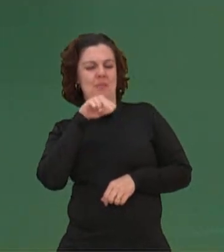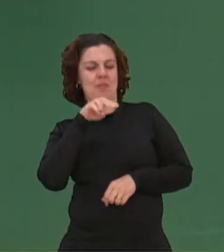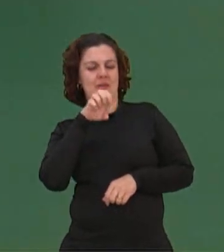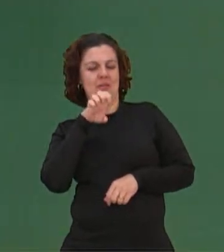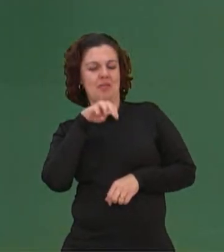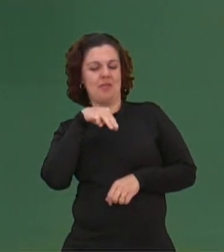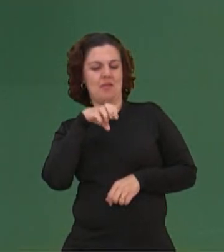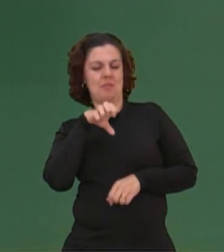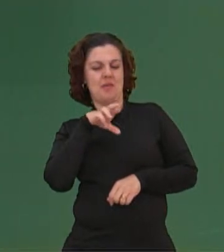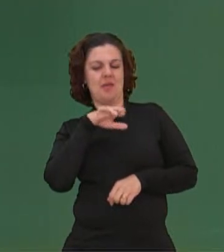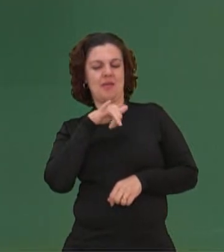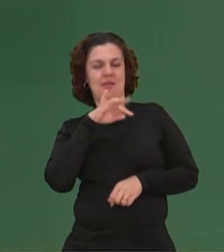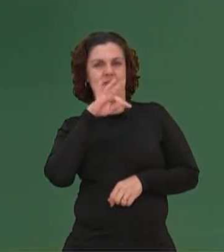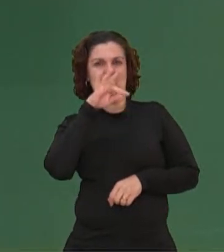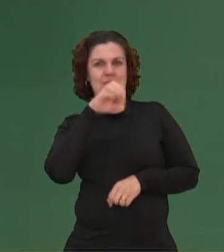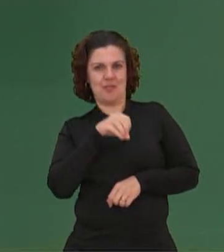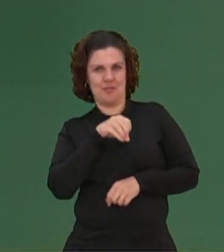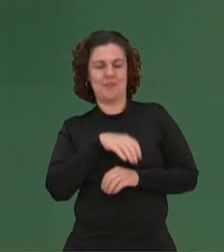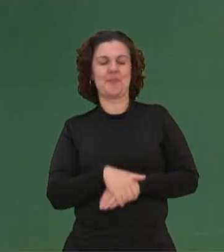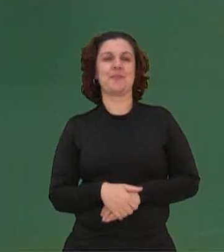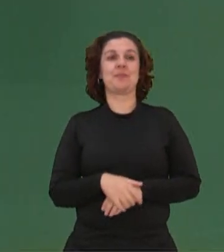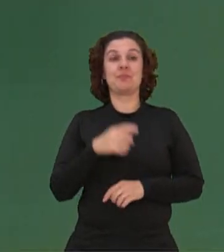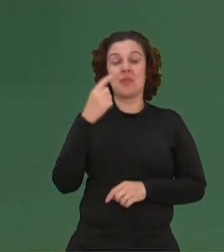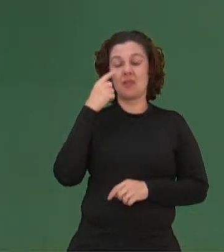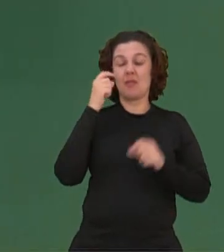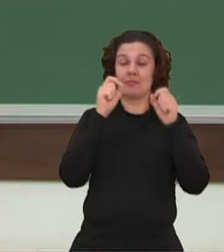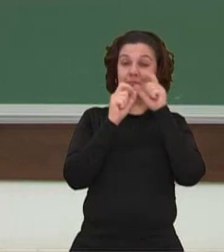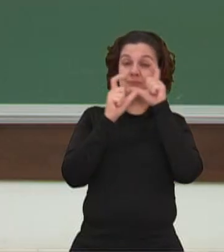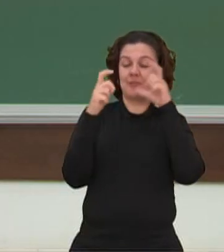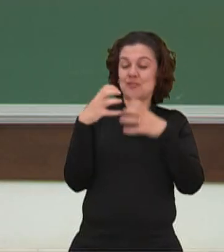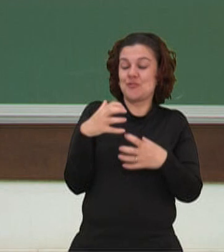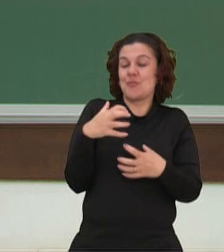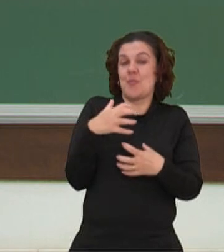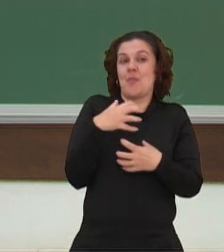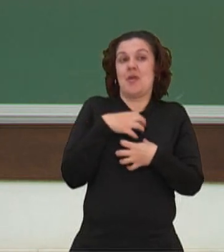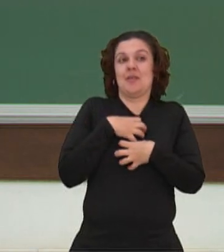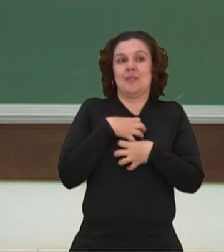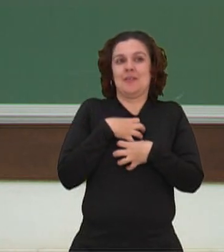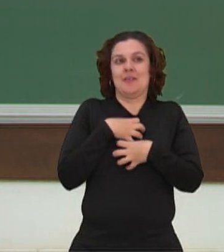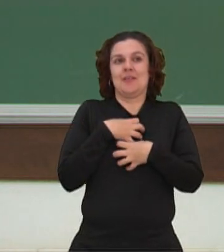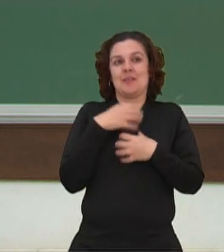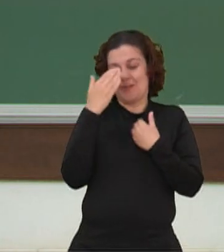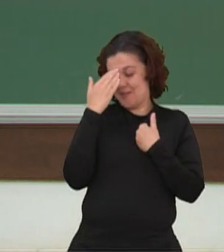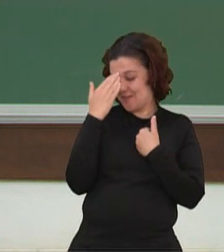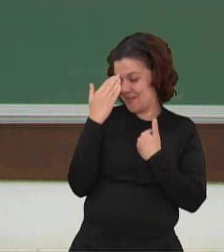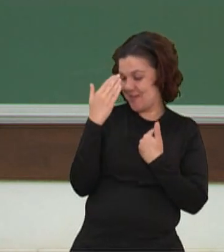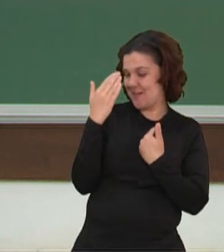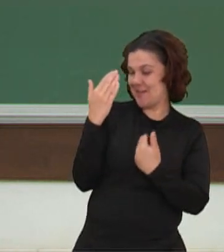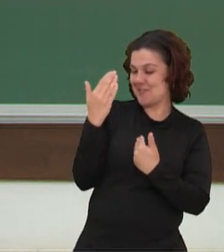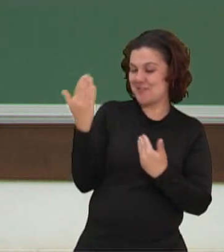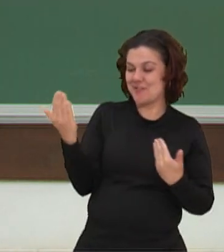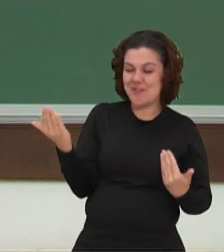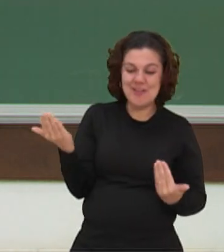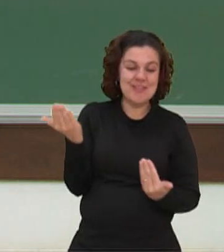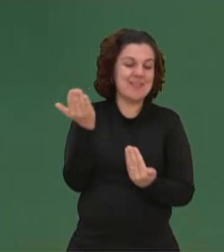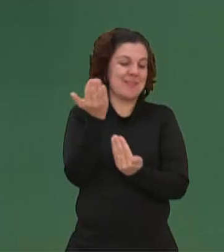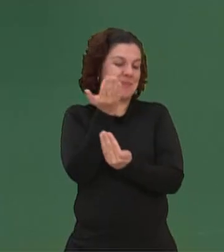bem. A ideia era despertar no trabalhador sentimentos de gratidão